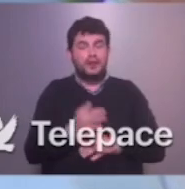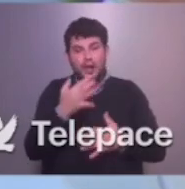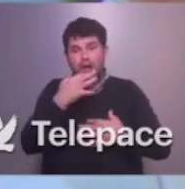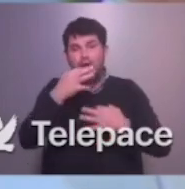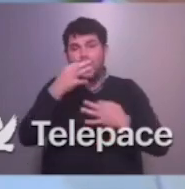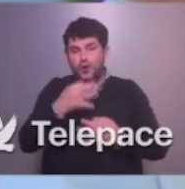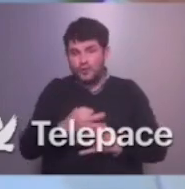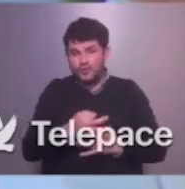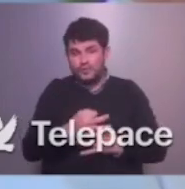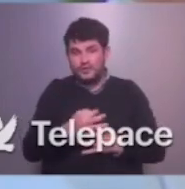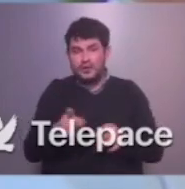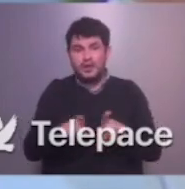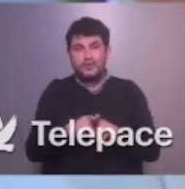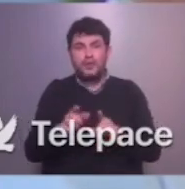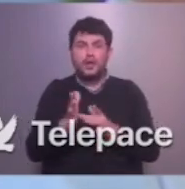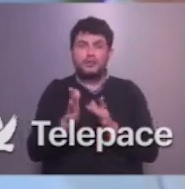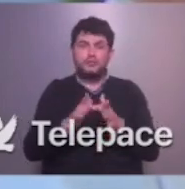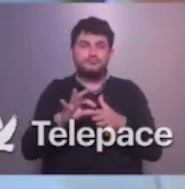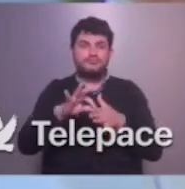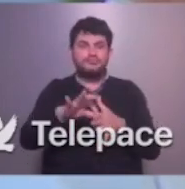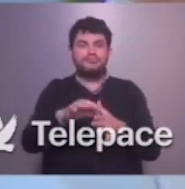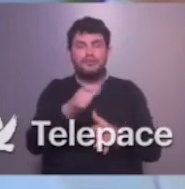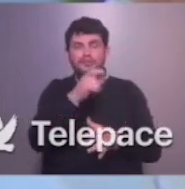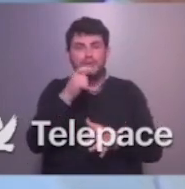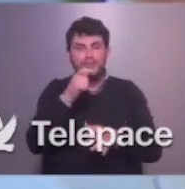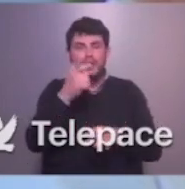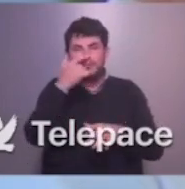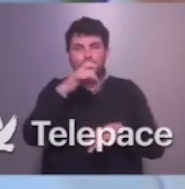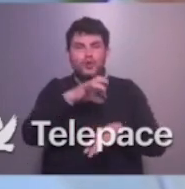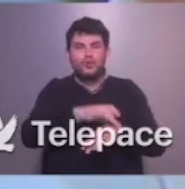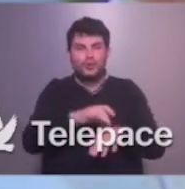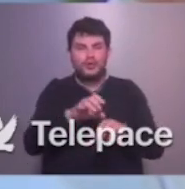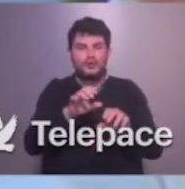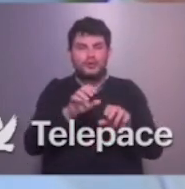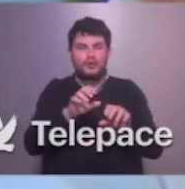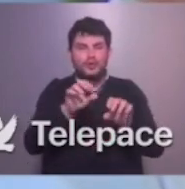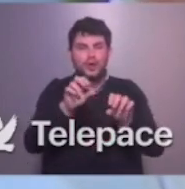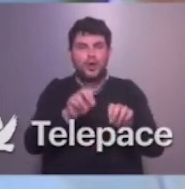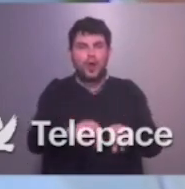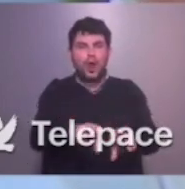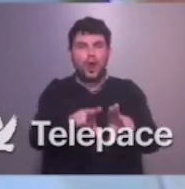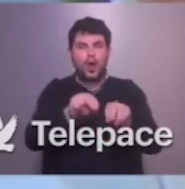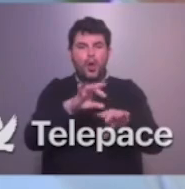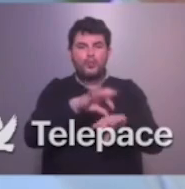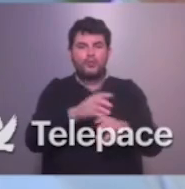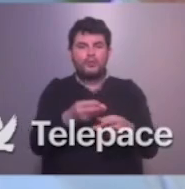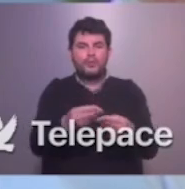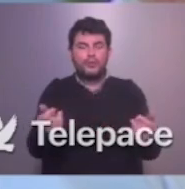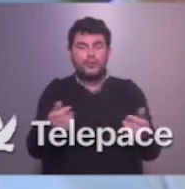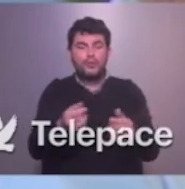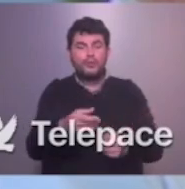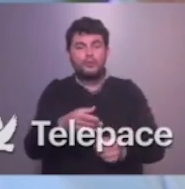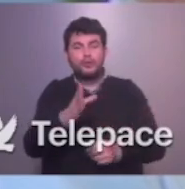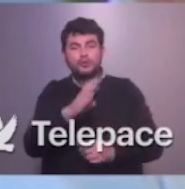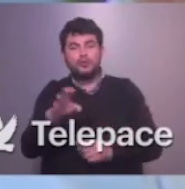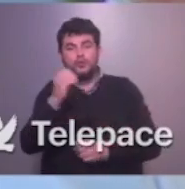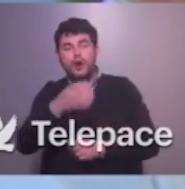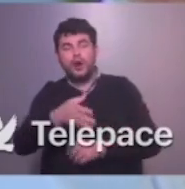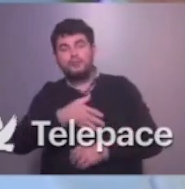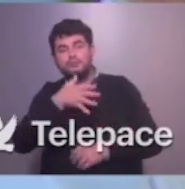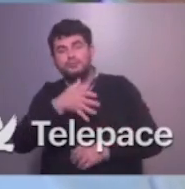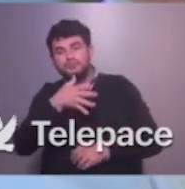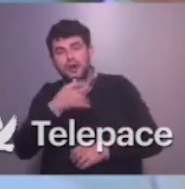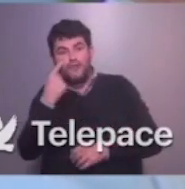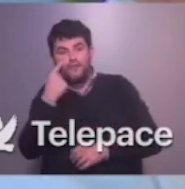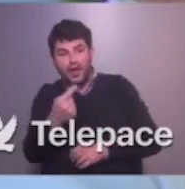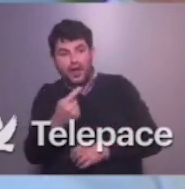Confirma que é o Messias prometido, curando os doentes. E de contar a João o que acabais